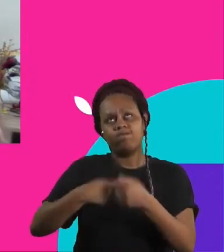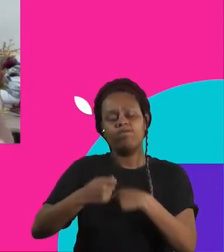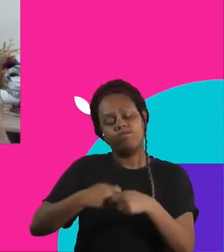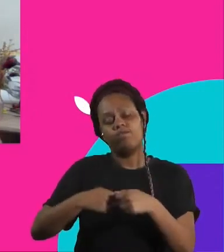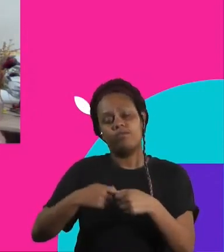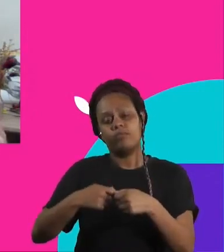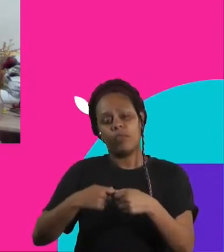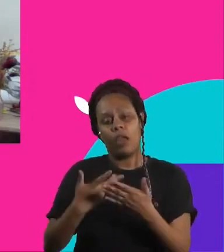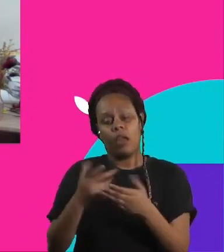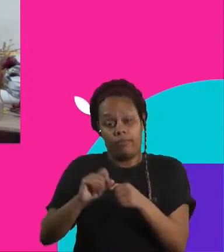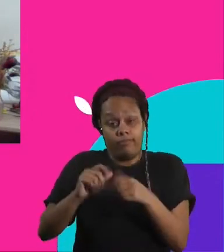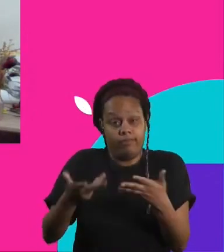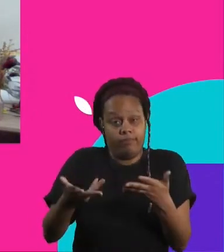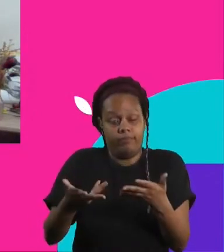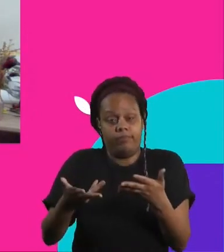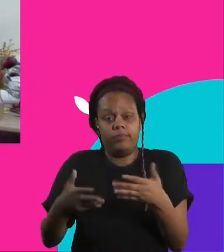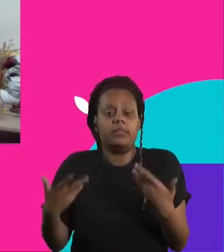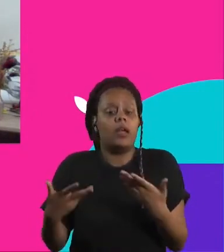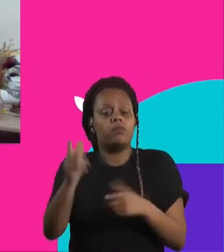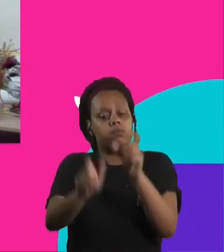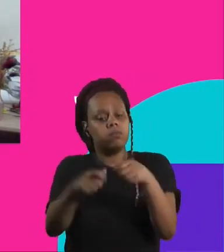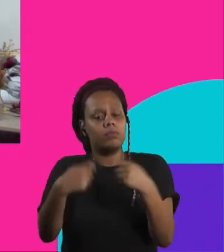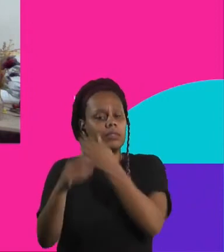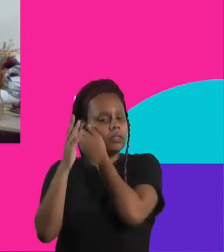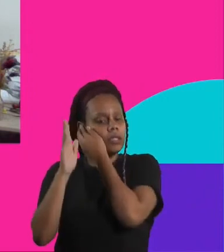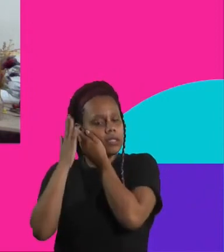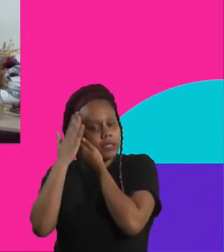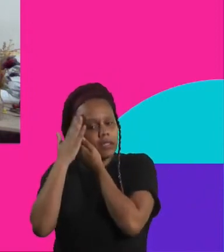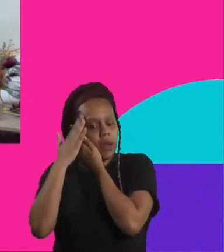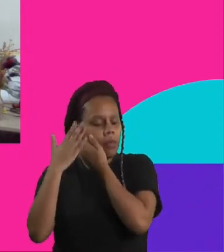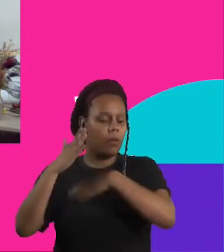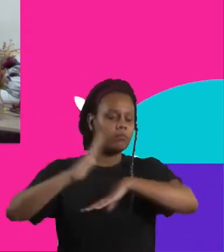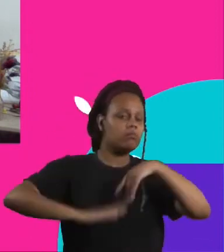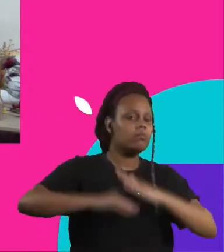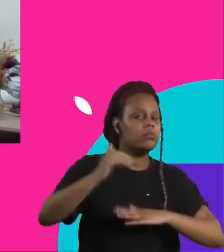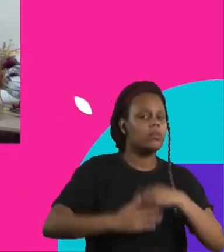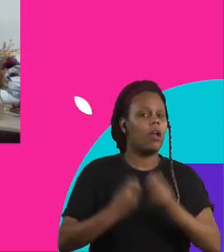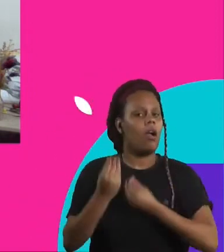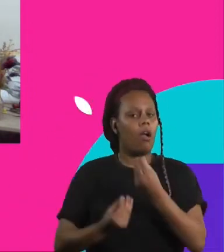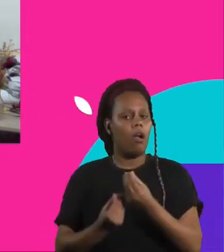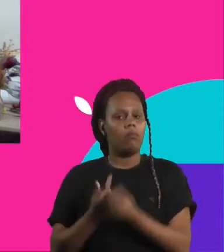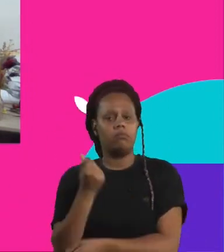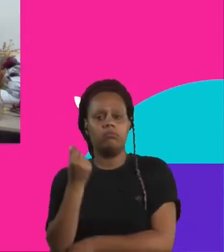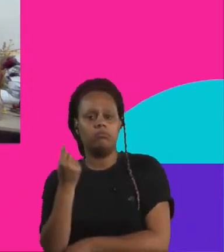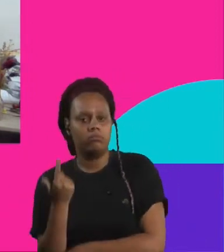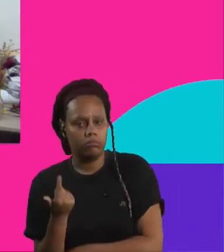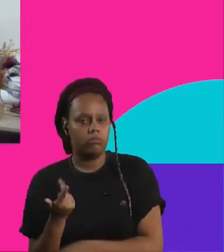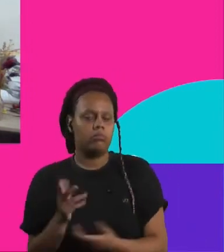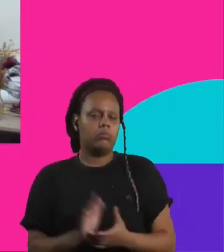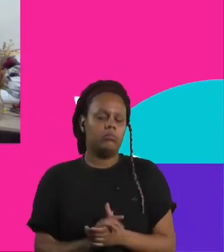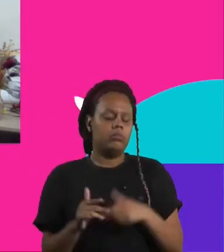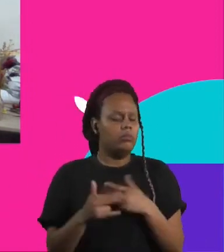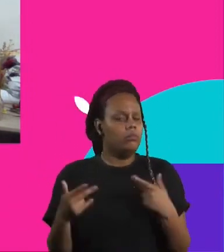aprendam uma determinada prática, ou que as pessoas ganhem uma renda maior, ou que as pessoas, coisas